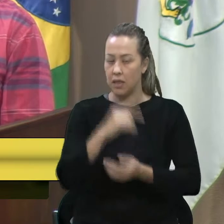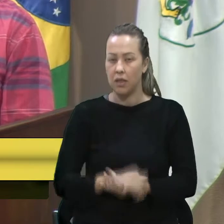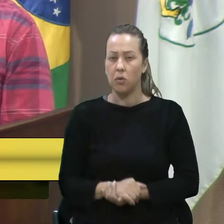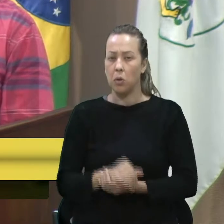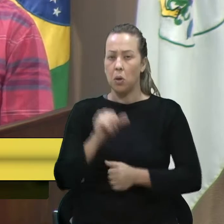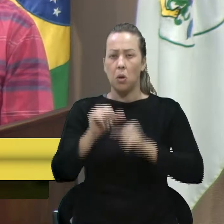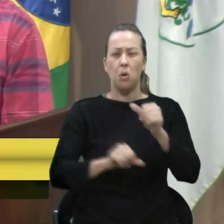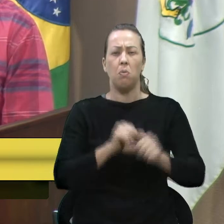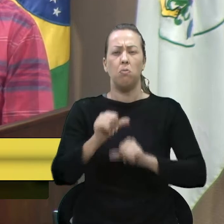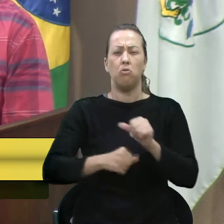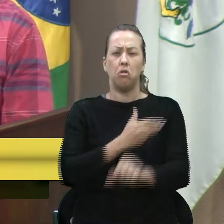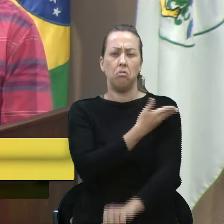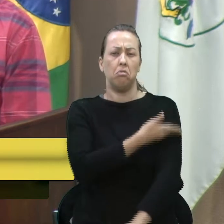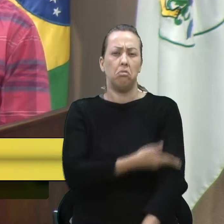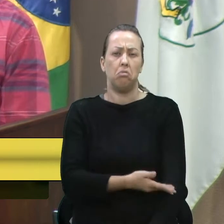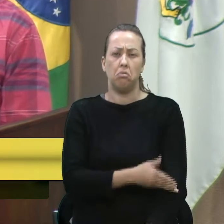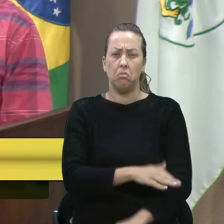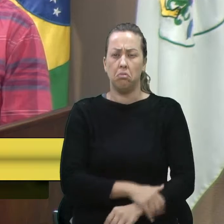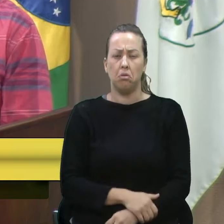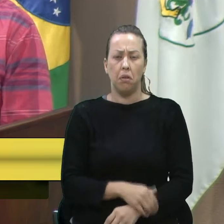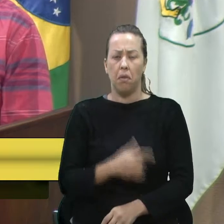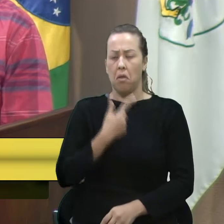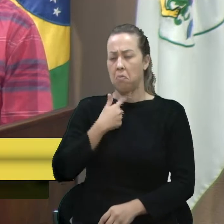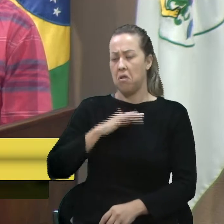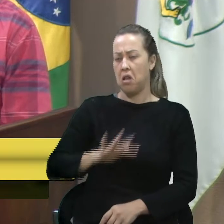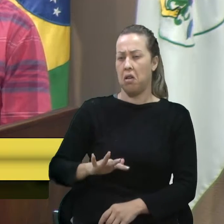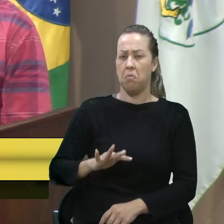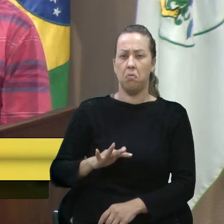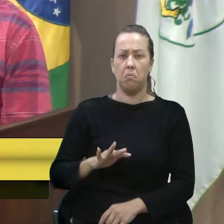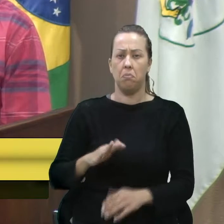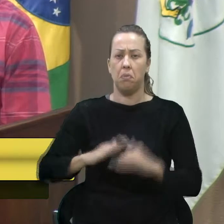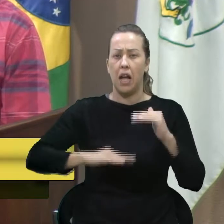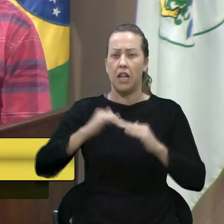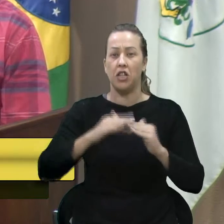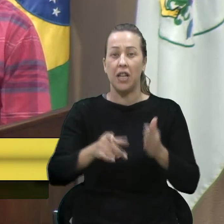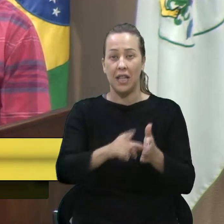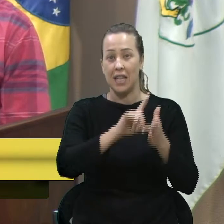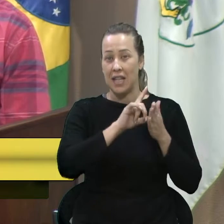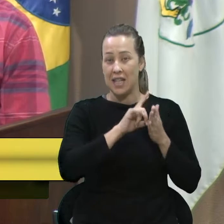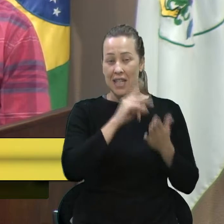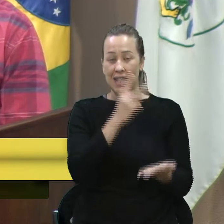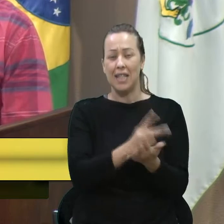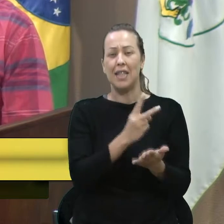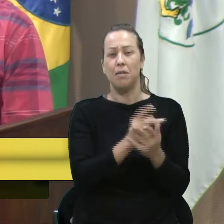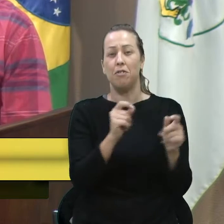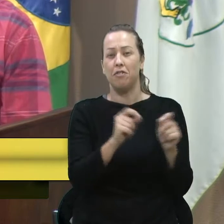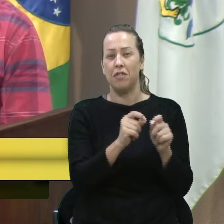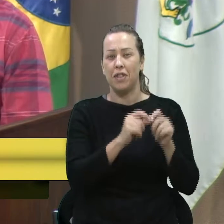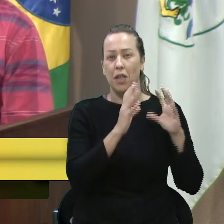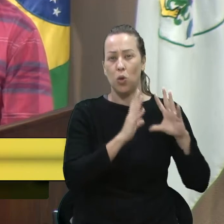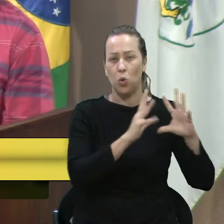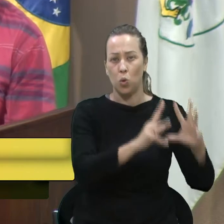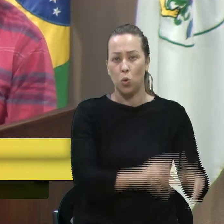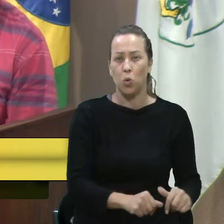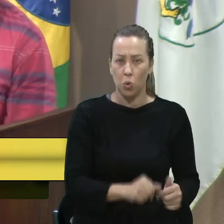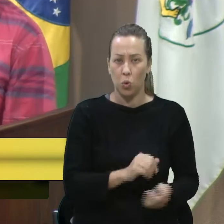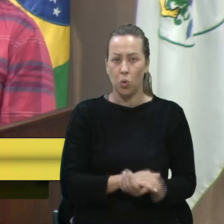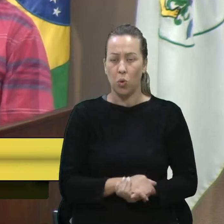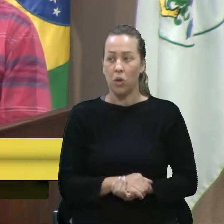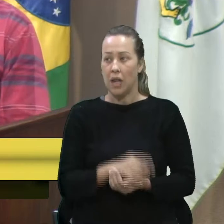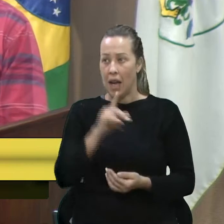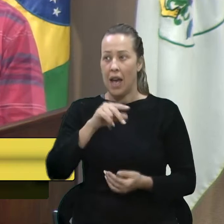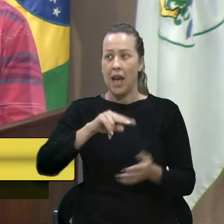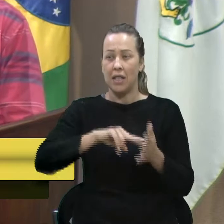Mudança de hábitos, desgosto por atividades que antes lhe davam prazer, sintomas